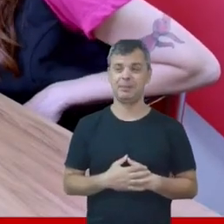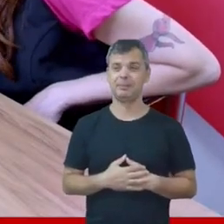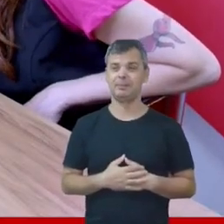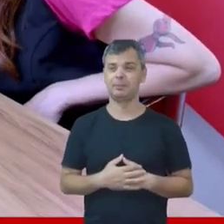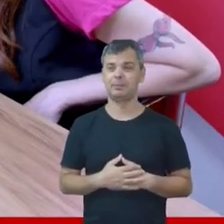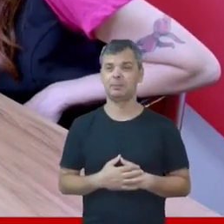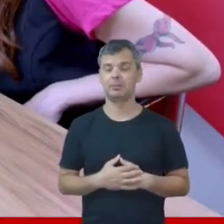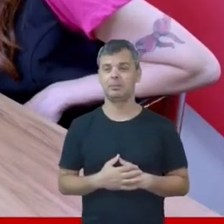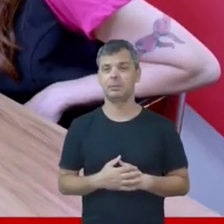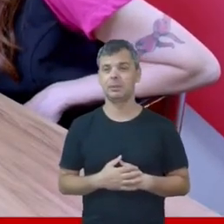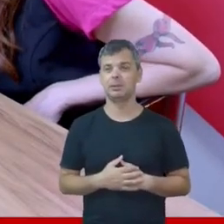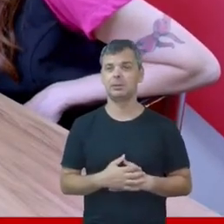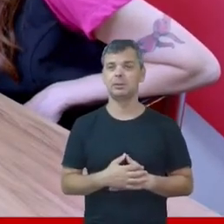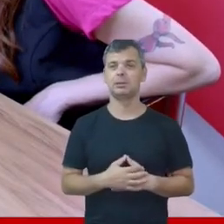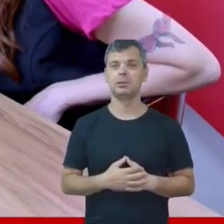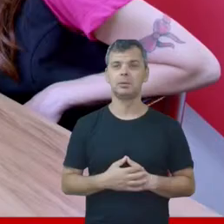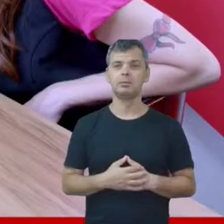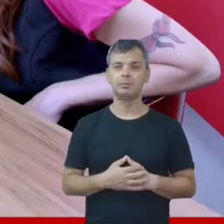Próximo.